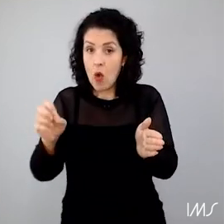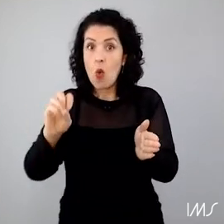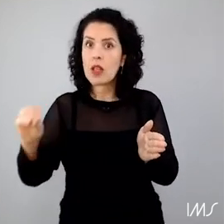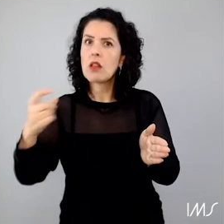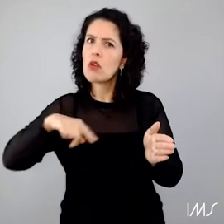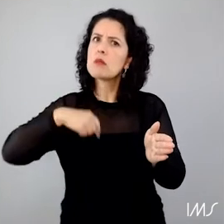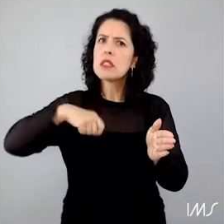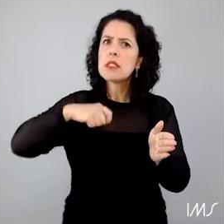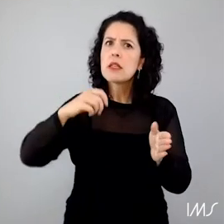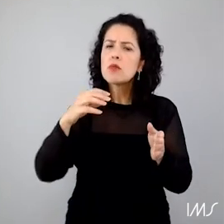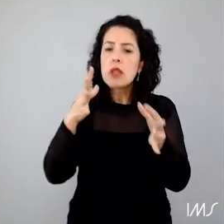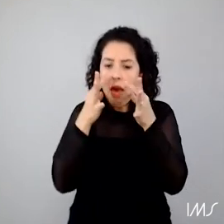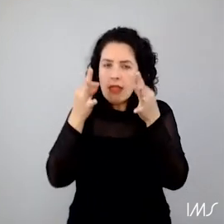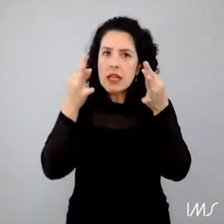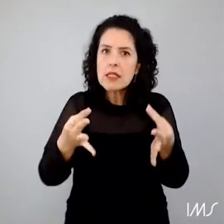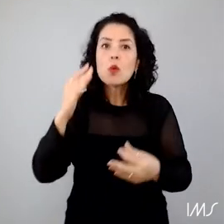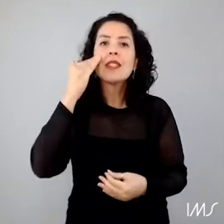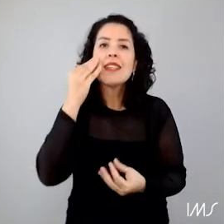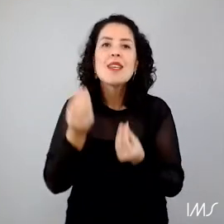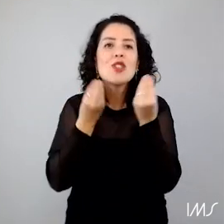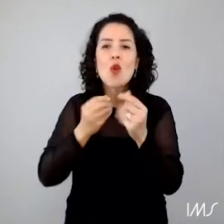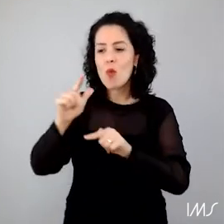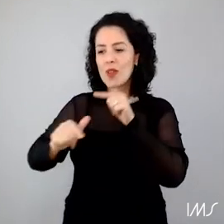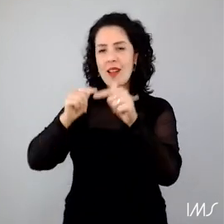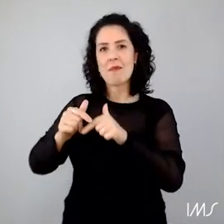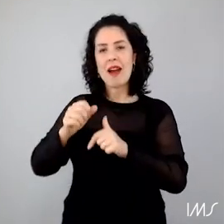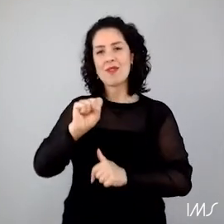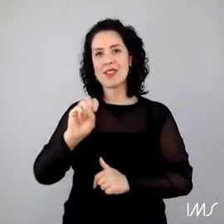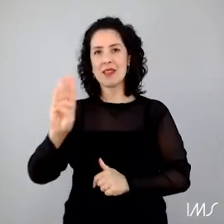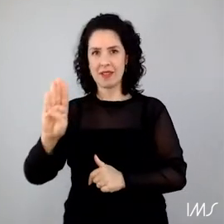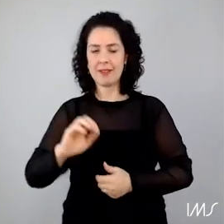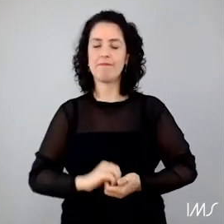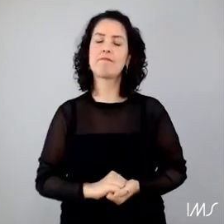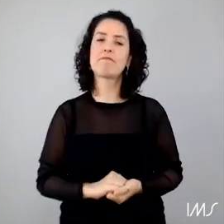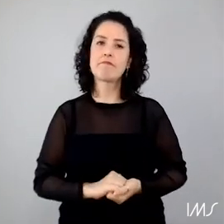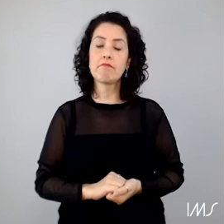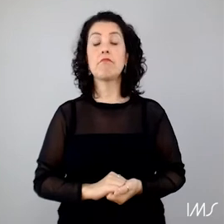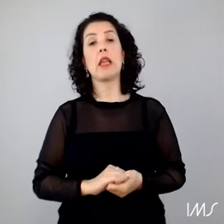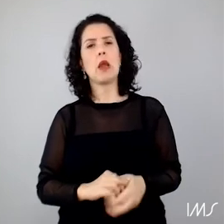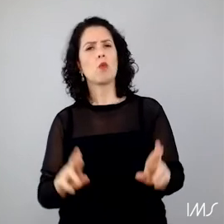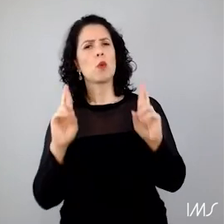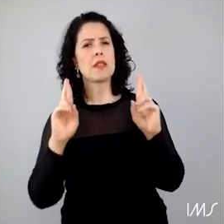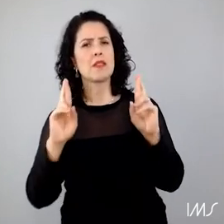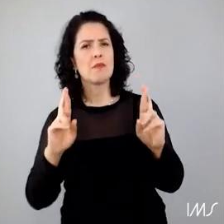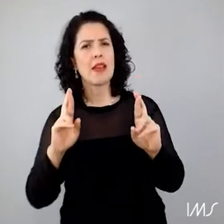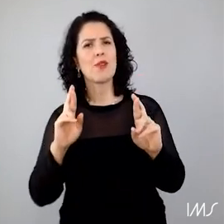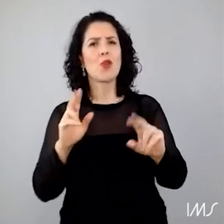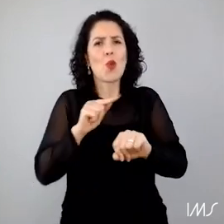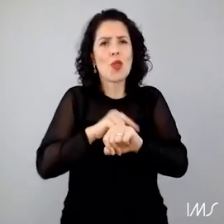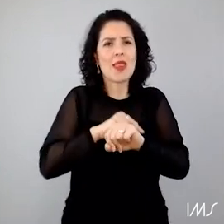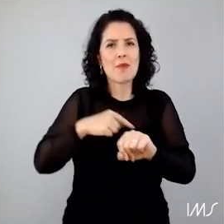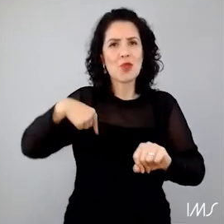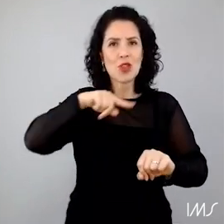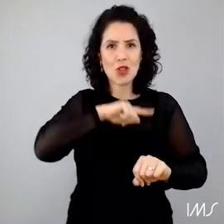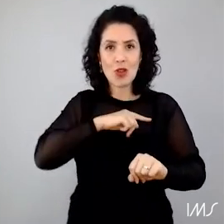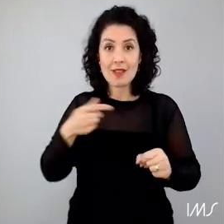compreendermos melhor a importância da obra de Stefania. Espero que nesse prazo que nós